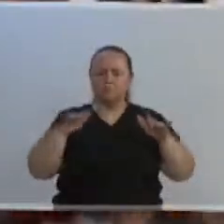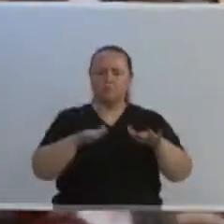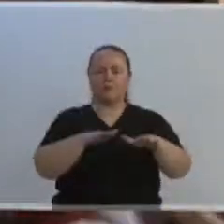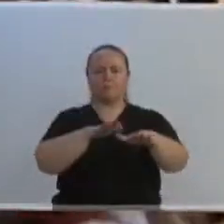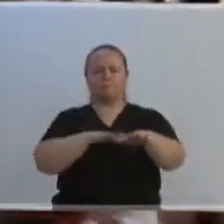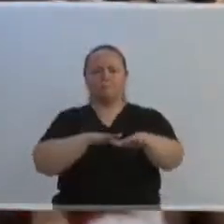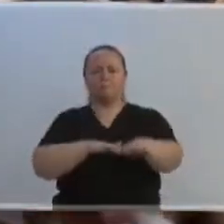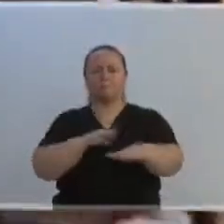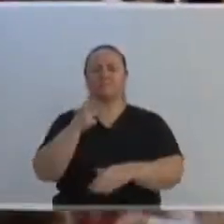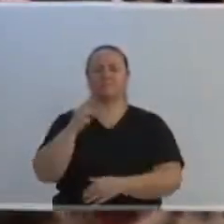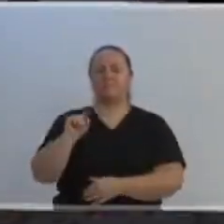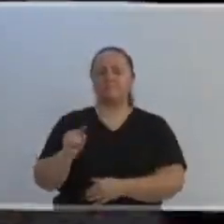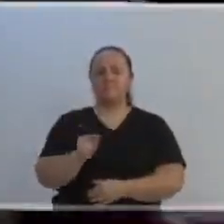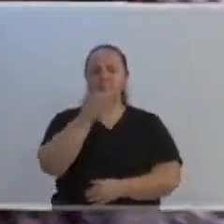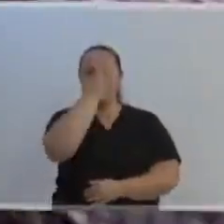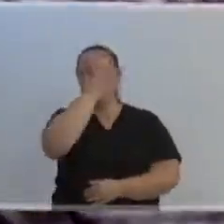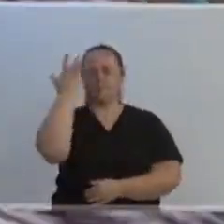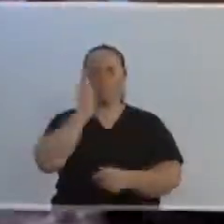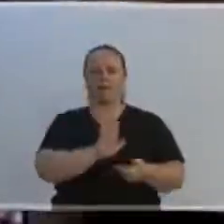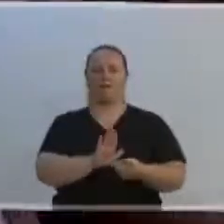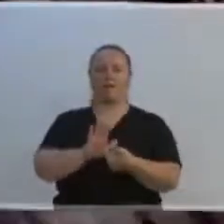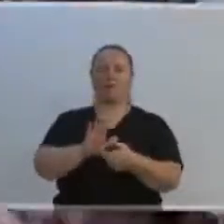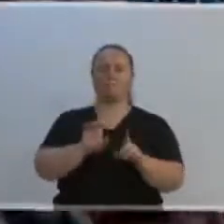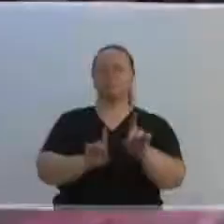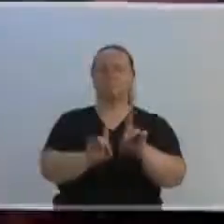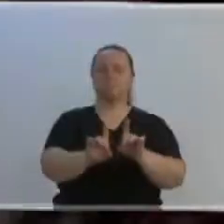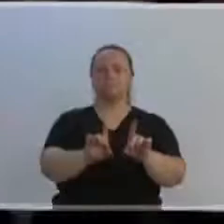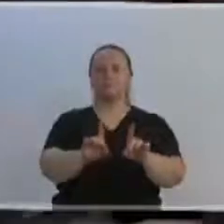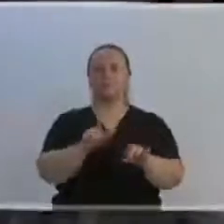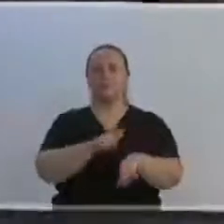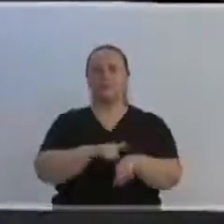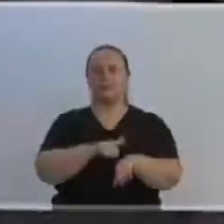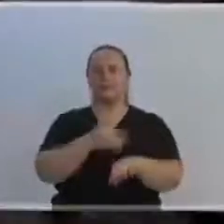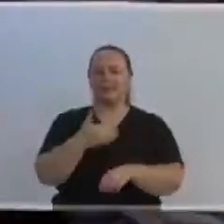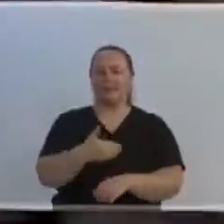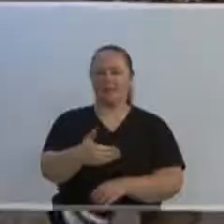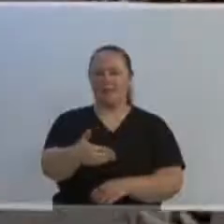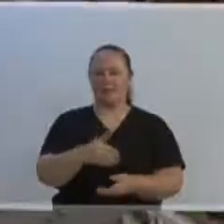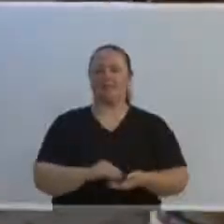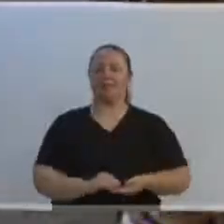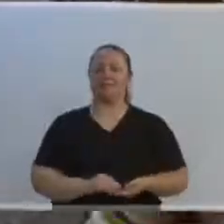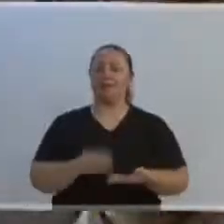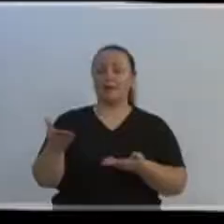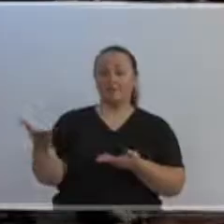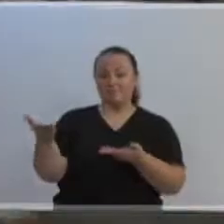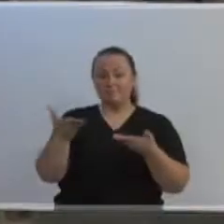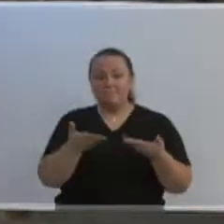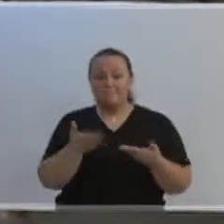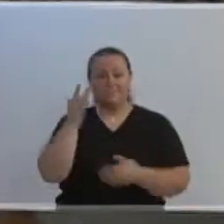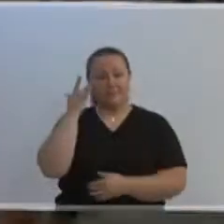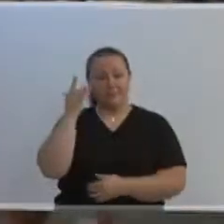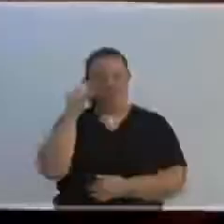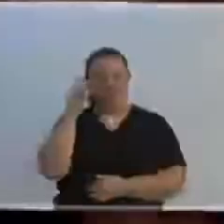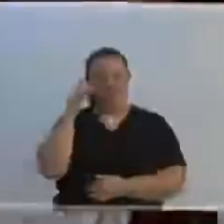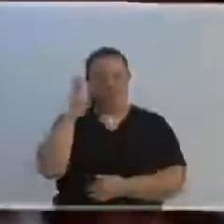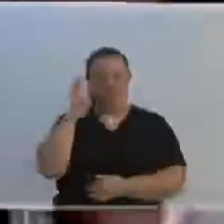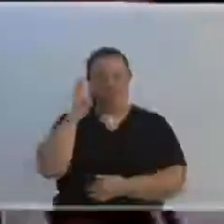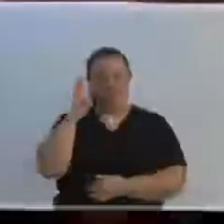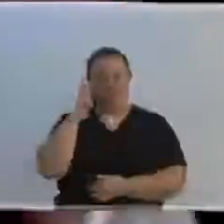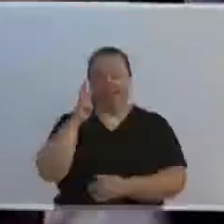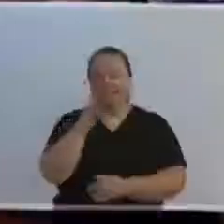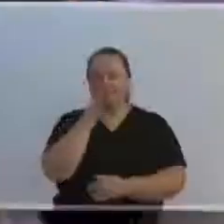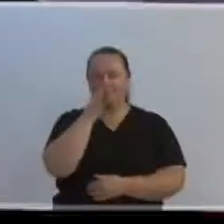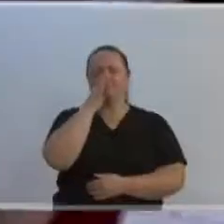é que participam diretamente e fica aqui o convite para quarta feira amanhã precisamos então o terceiro desfile